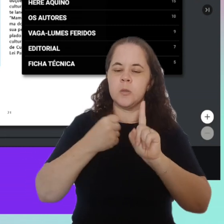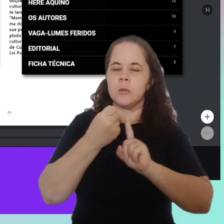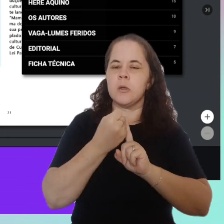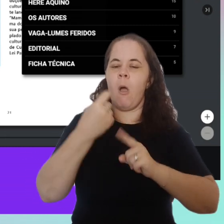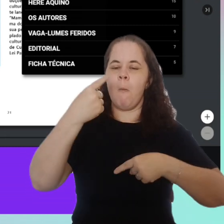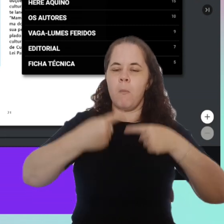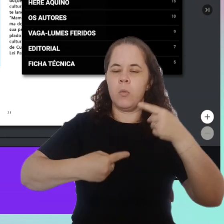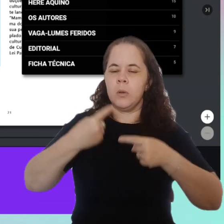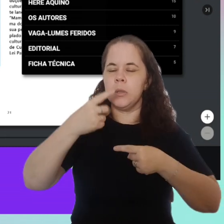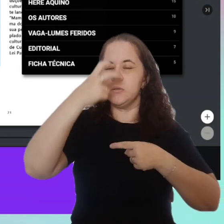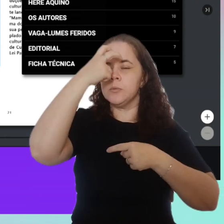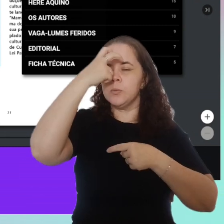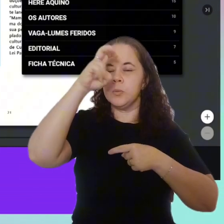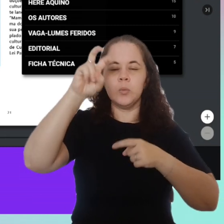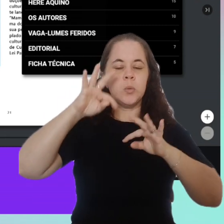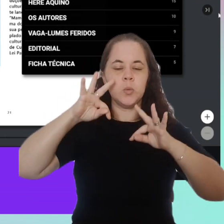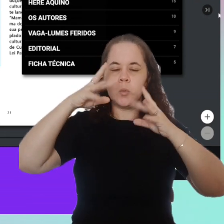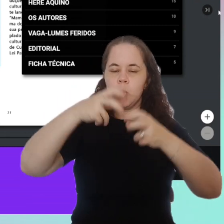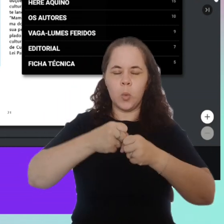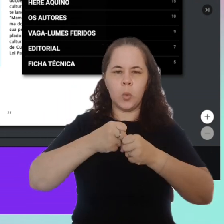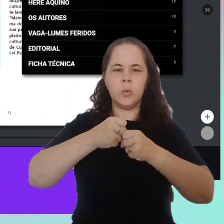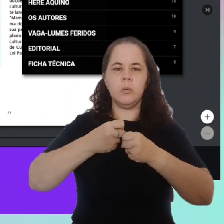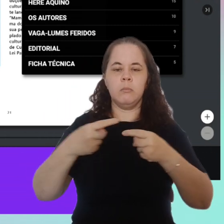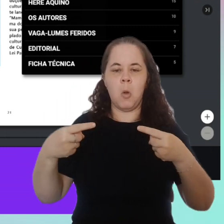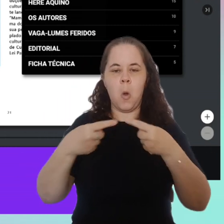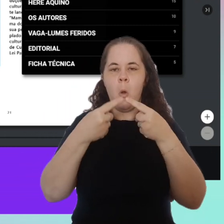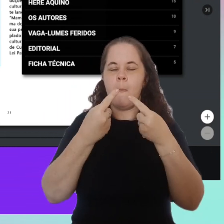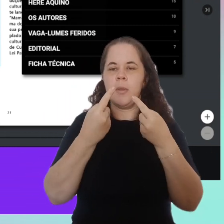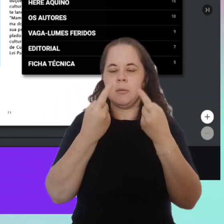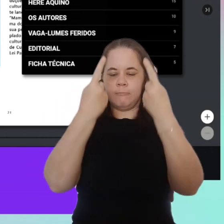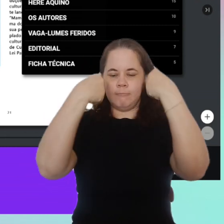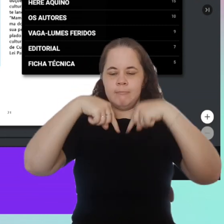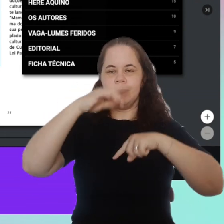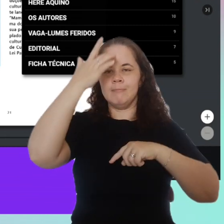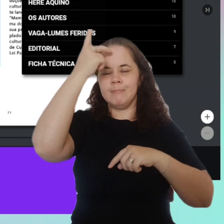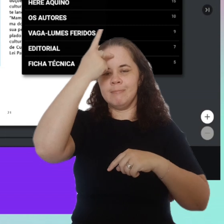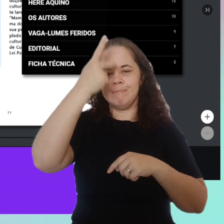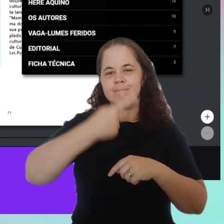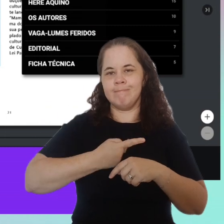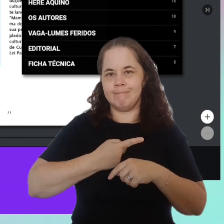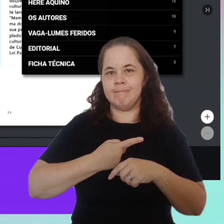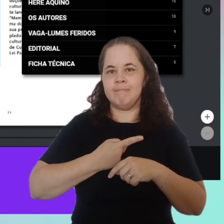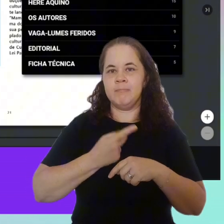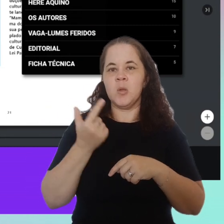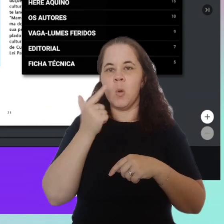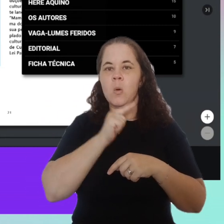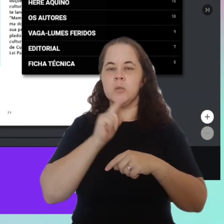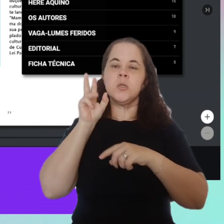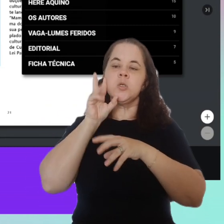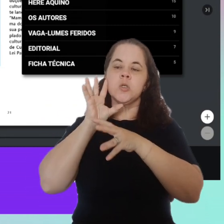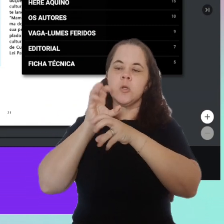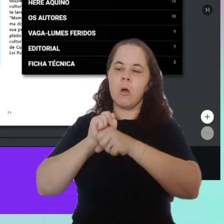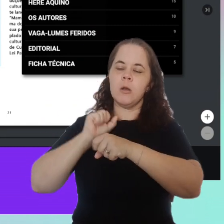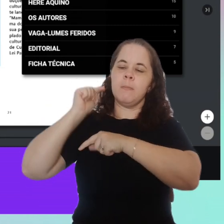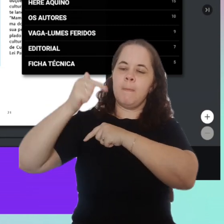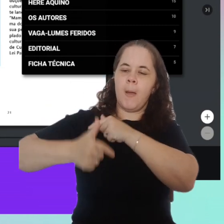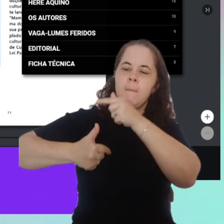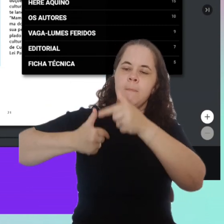e cultural, por serem quem são, né? E terem conseguido construir sua história com um discurso